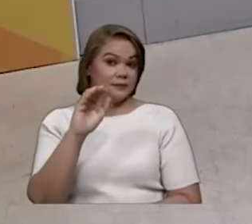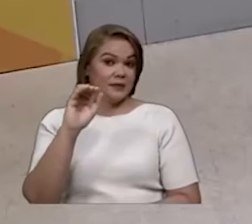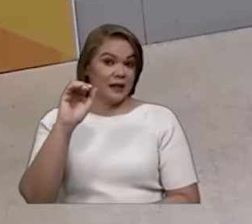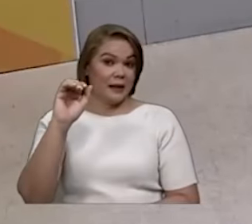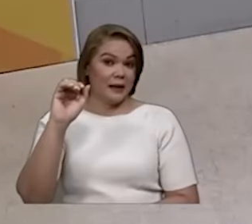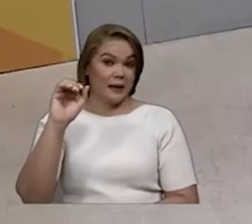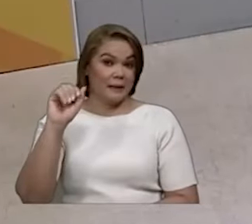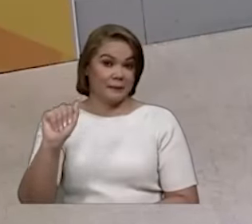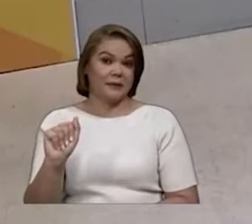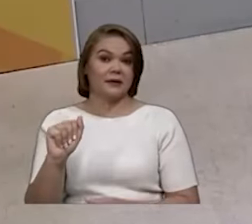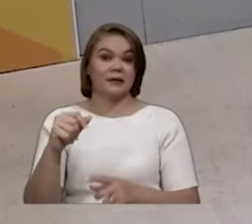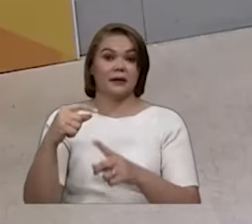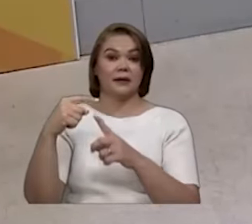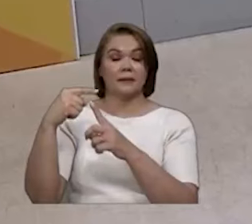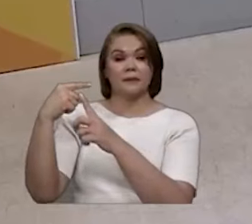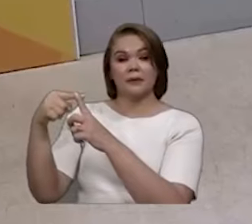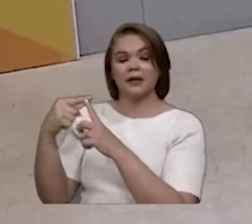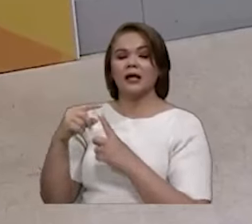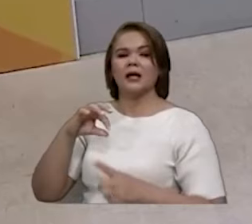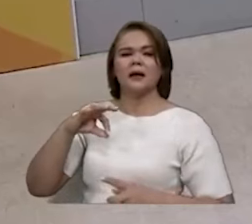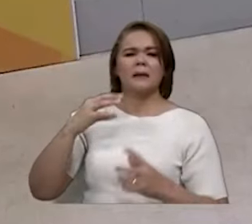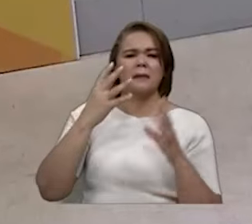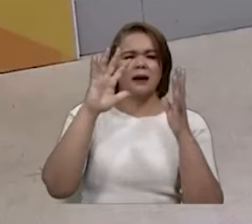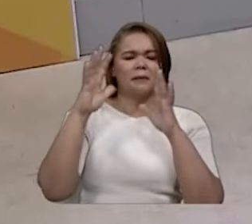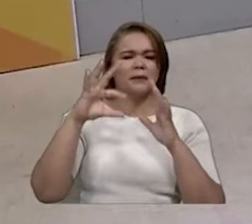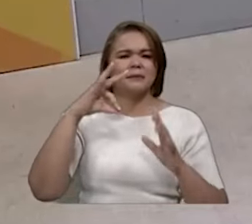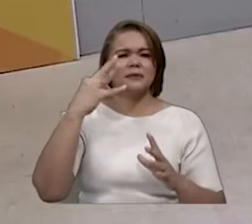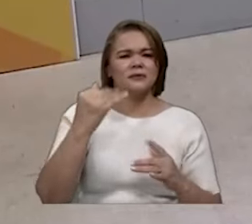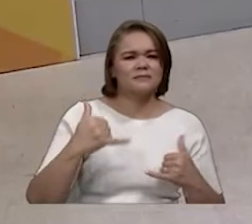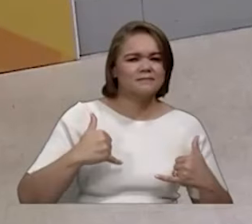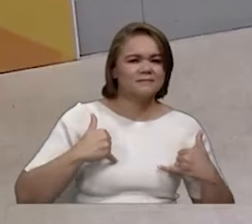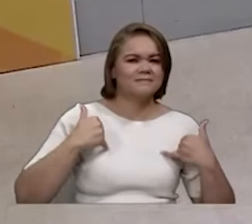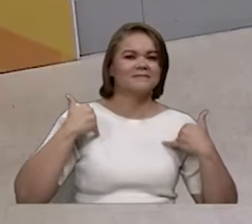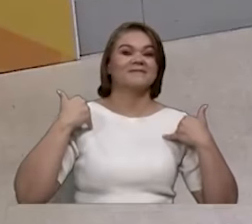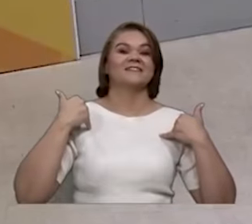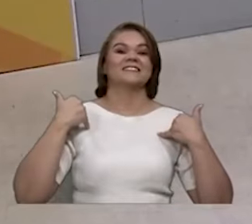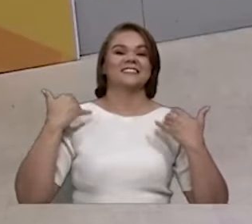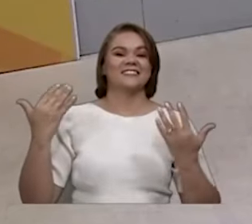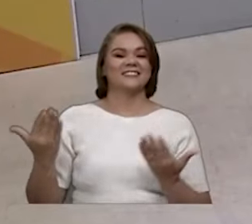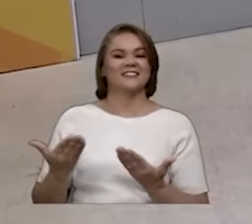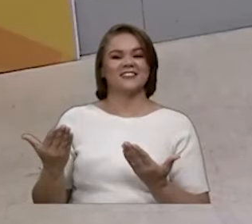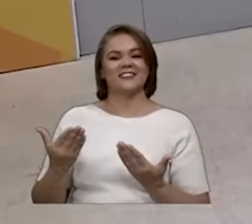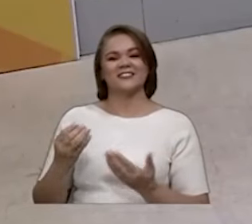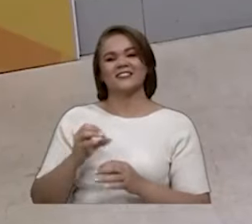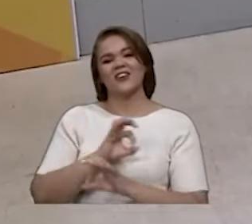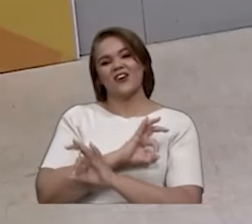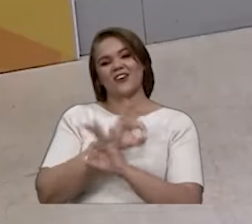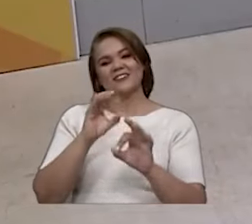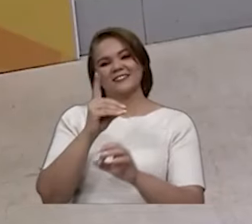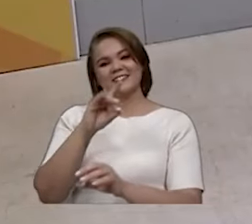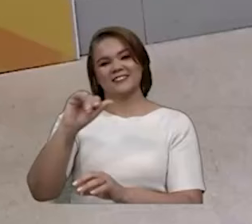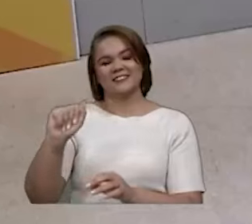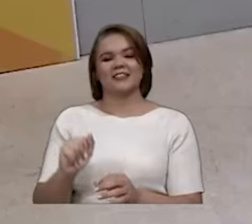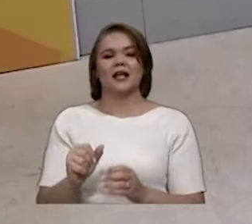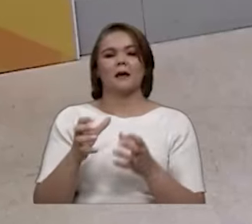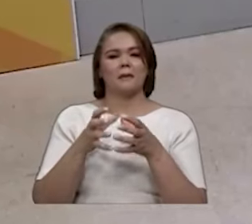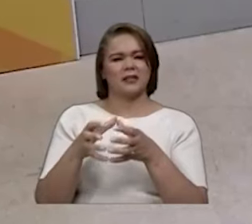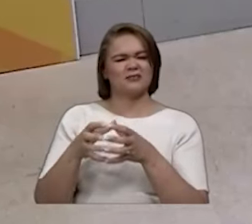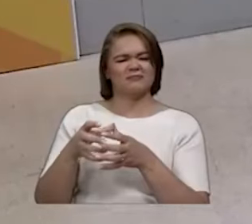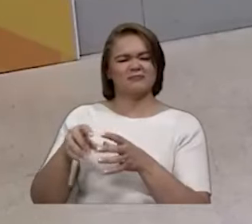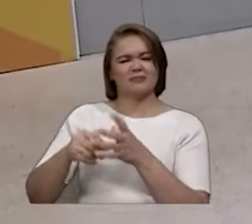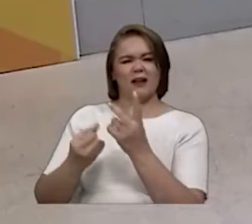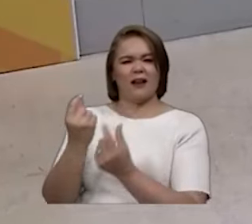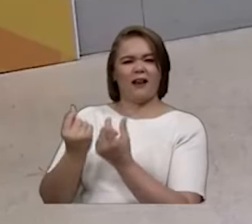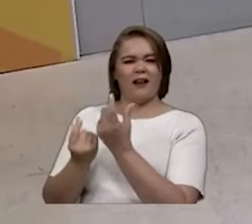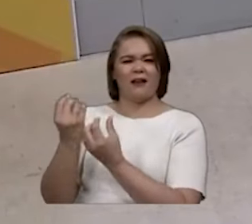que estão aniversariando nessa data também hoje, né? Um ótimo dia. Pode ligar a sorteadora Clarinha.